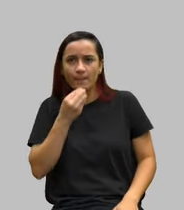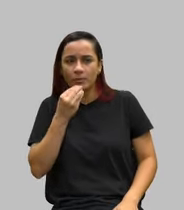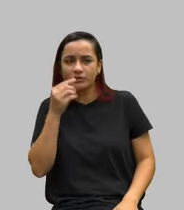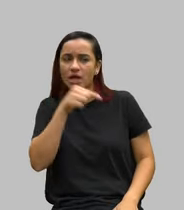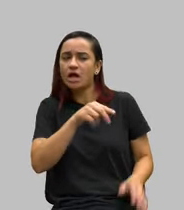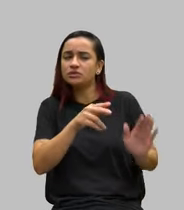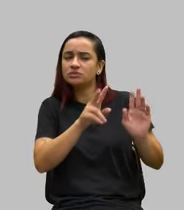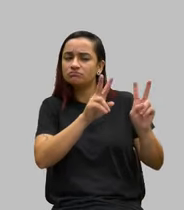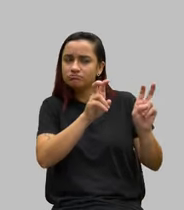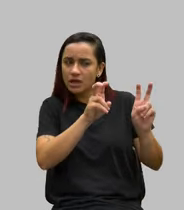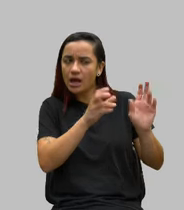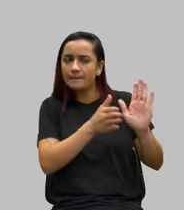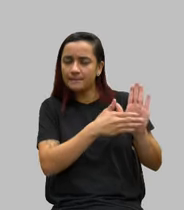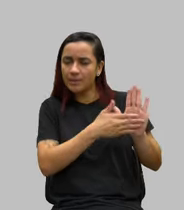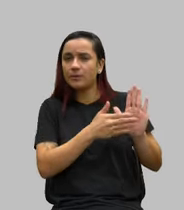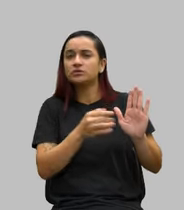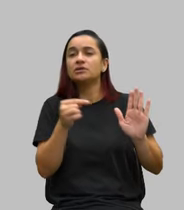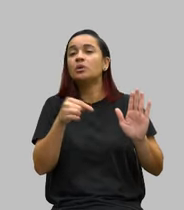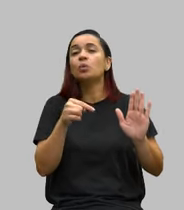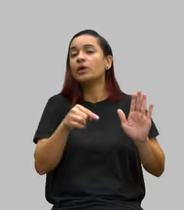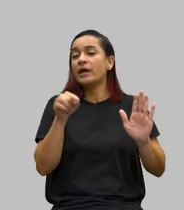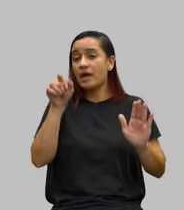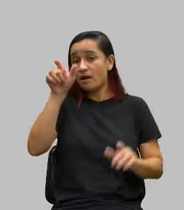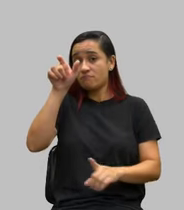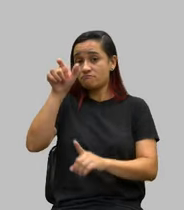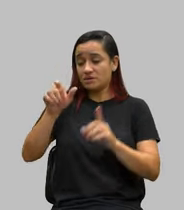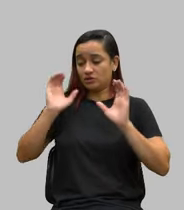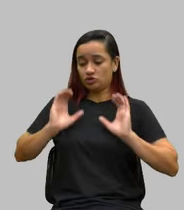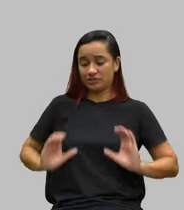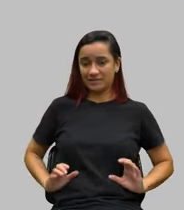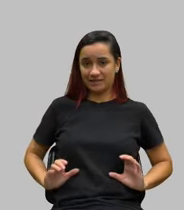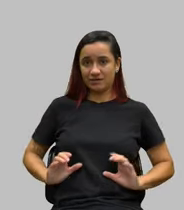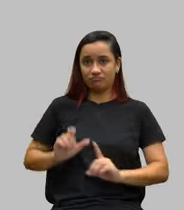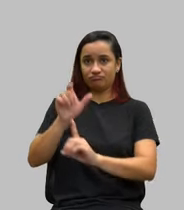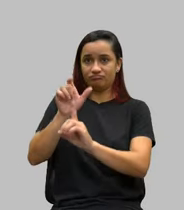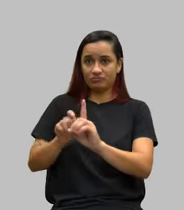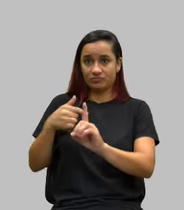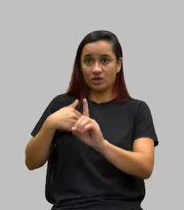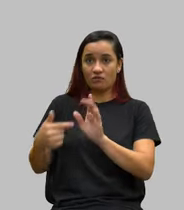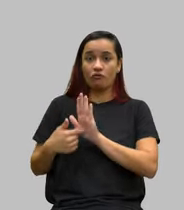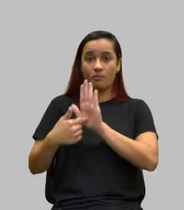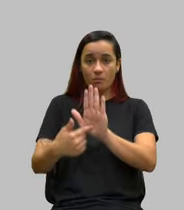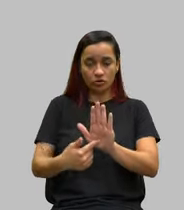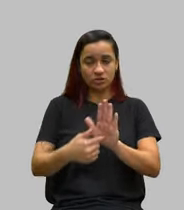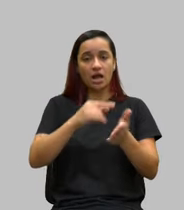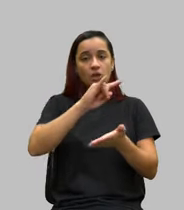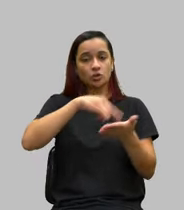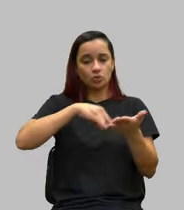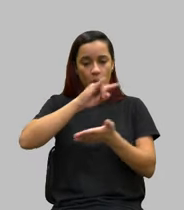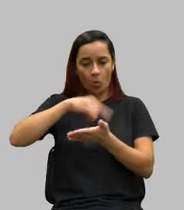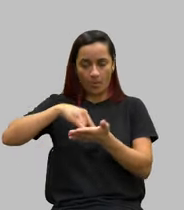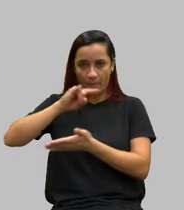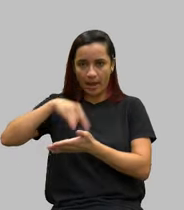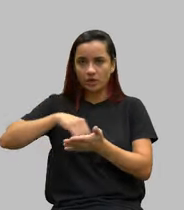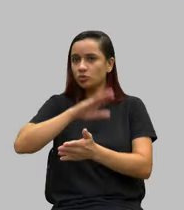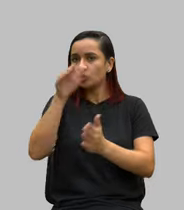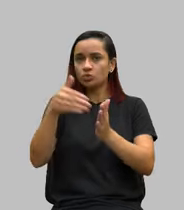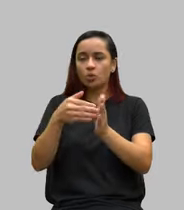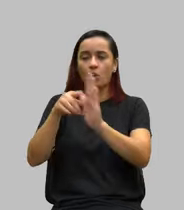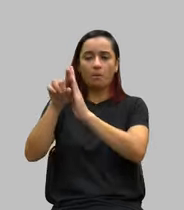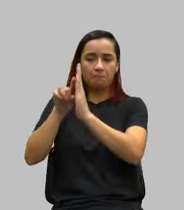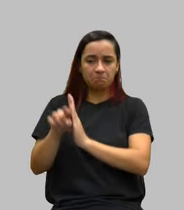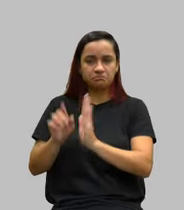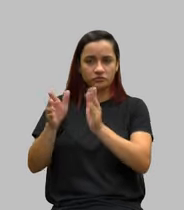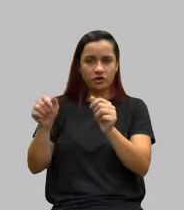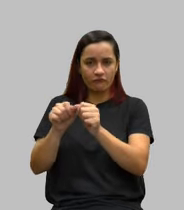pauta esse cidadão que eu vou passar para senhor aqui a cópia dos documentos com o levantamento que foi feito